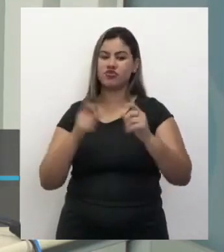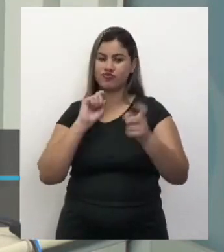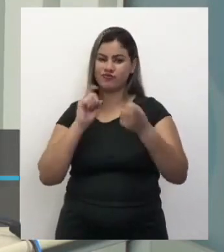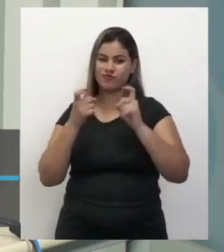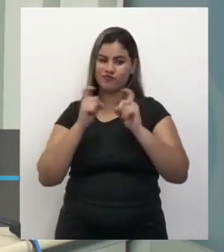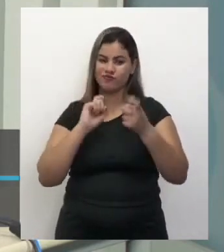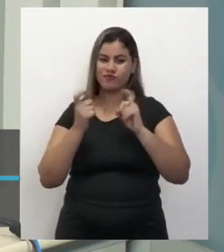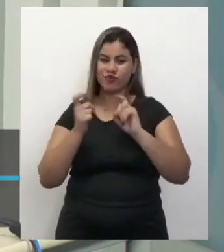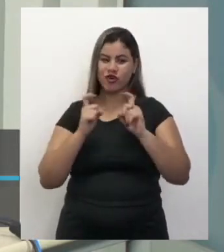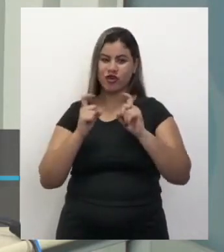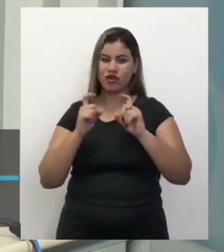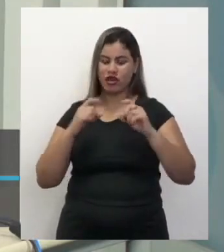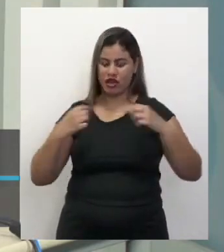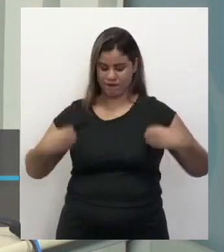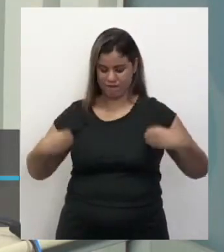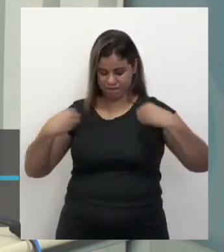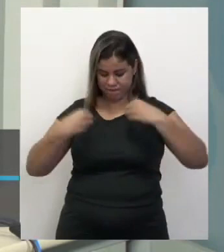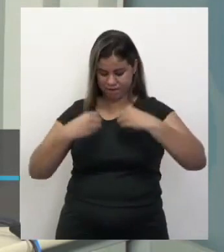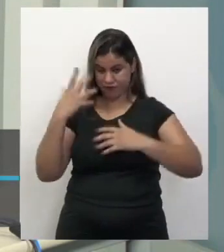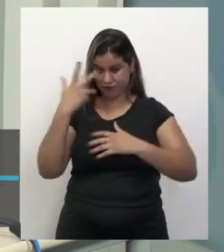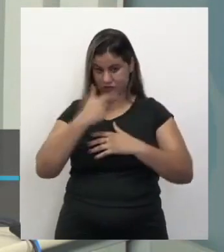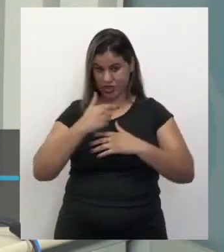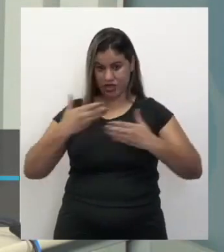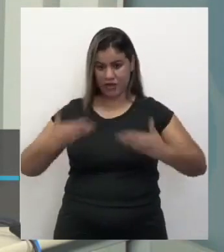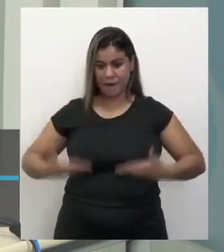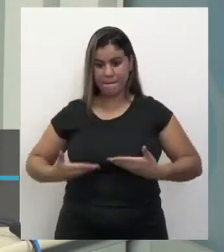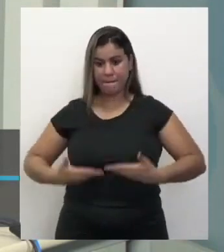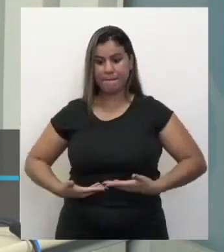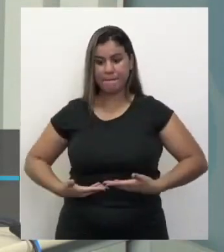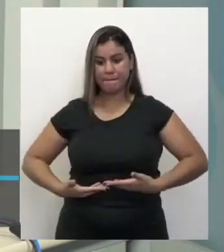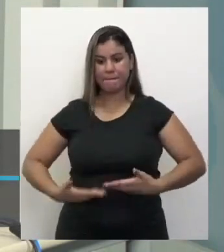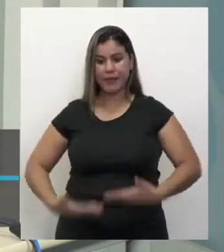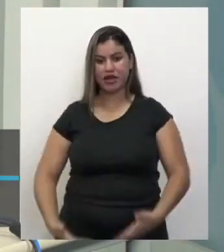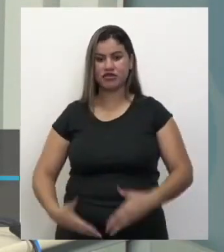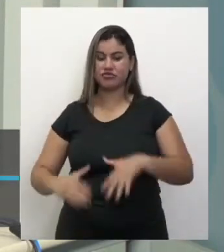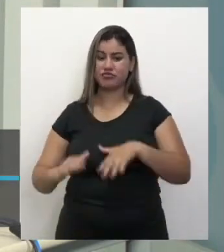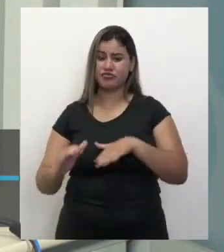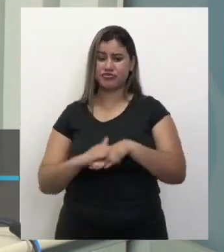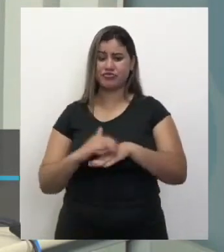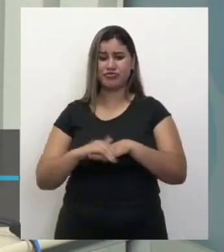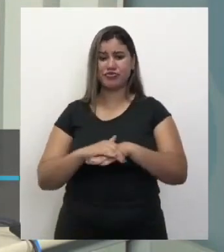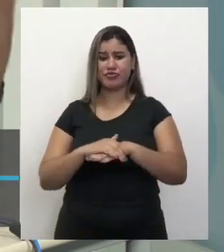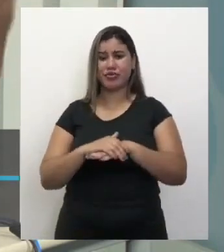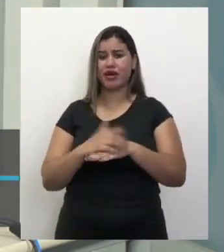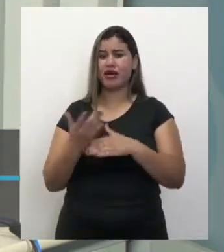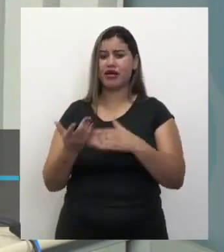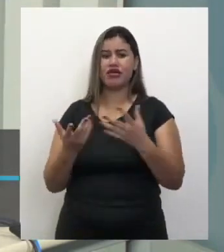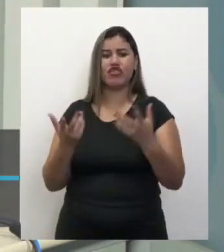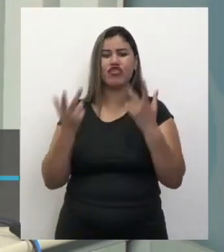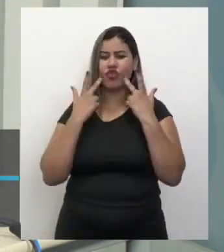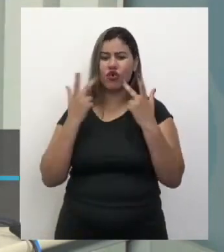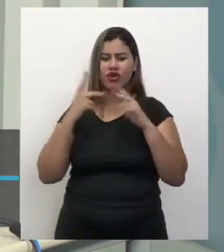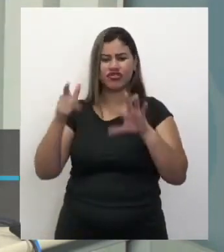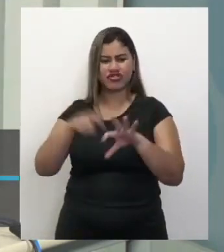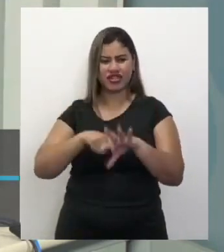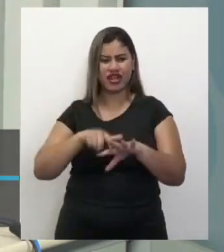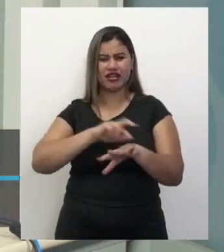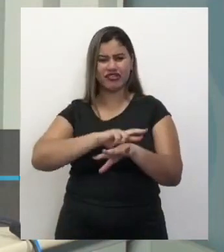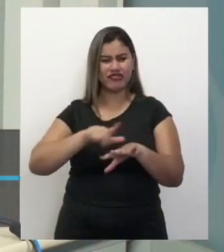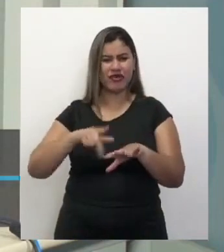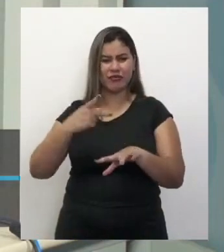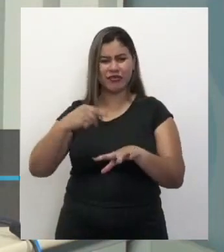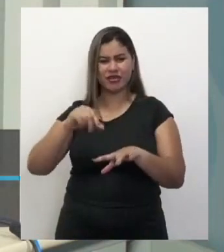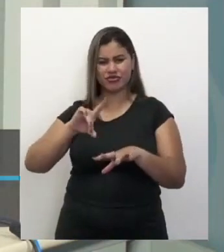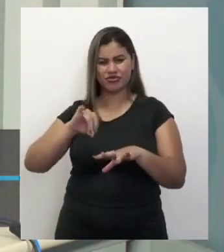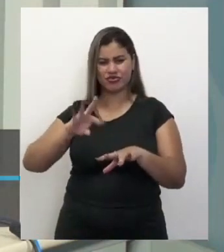só colocava uma roupinha mais bonitinha em cima e ficava às vezes de pantufas, né? Nas reuniões também fazíamos um